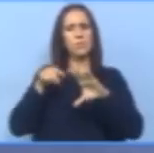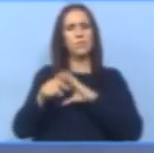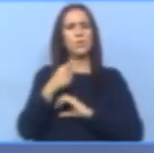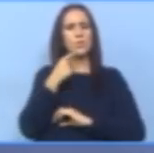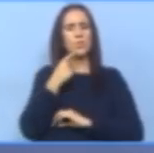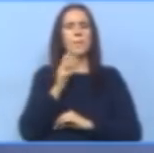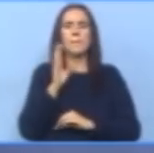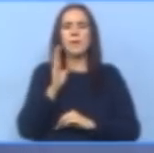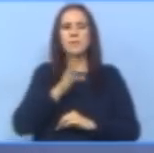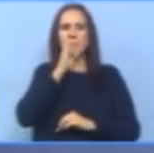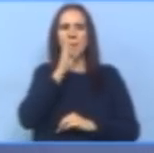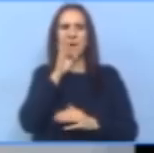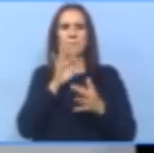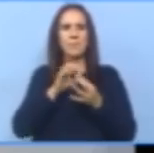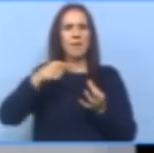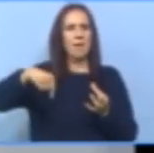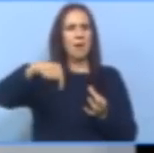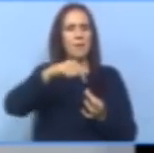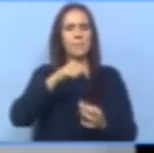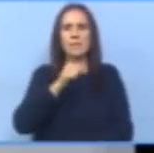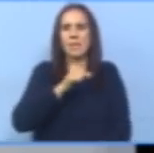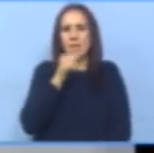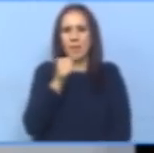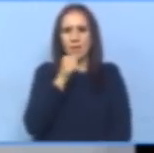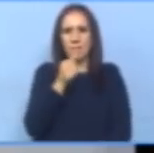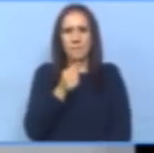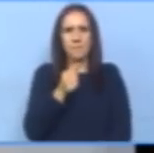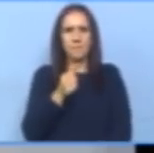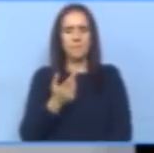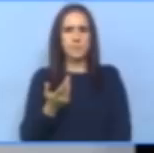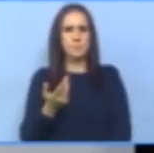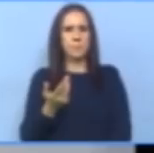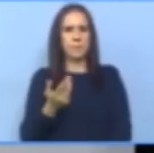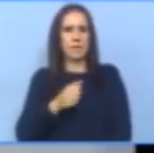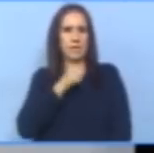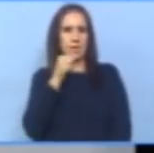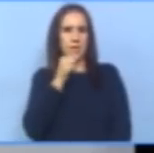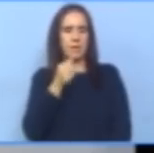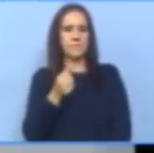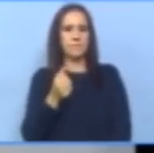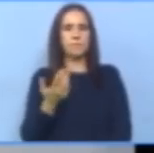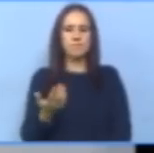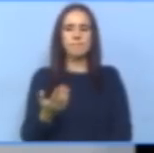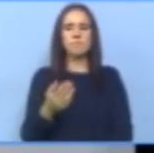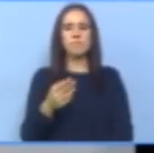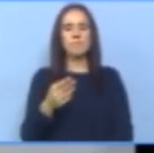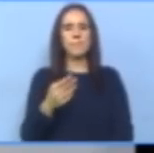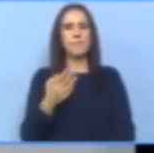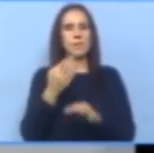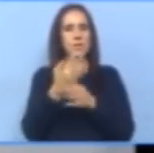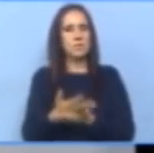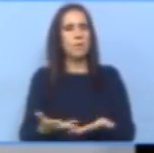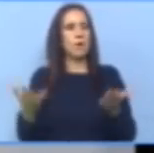mas naquilo das suas práticas habituais, nas habituais de cerimoniais e